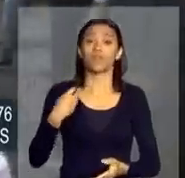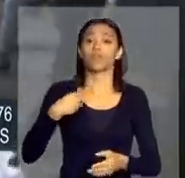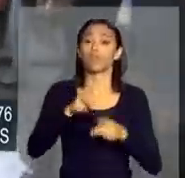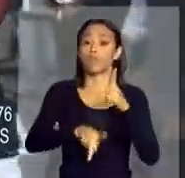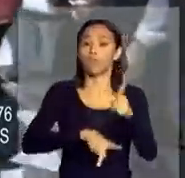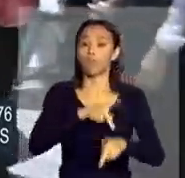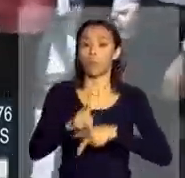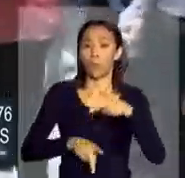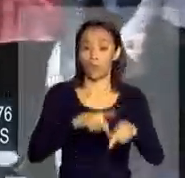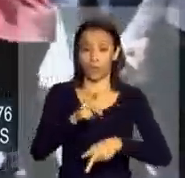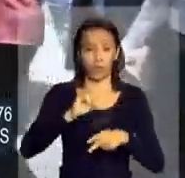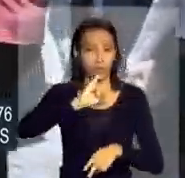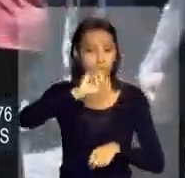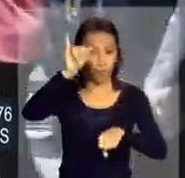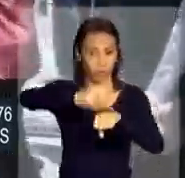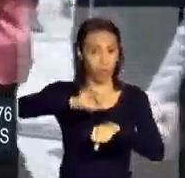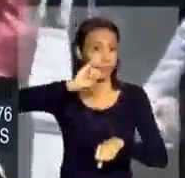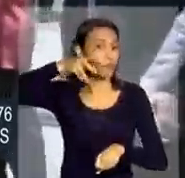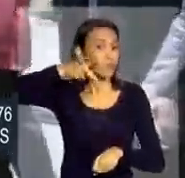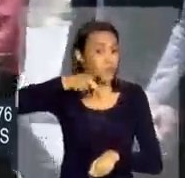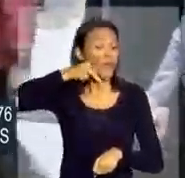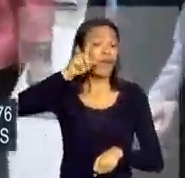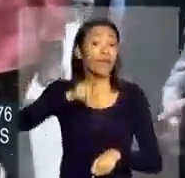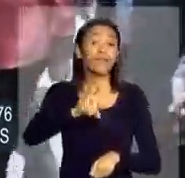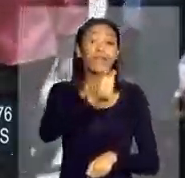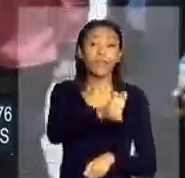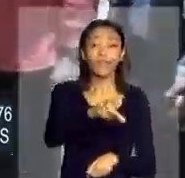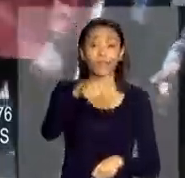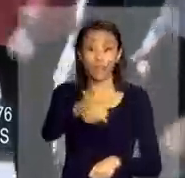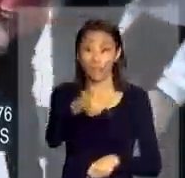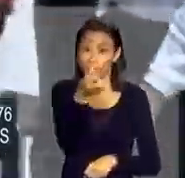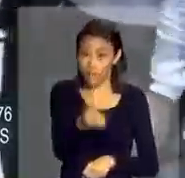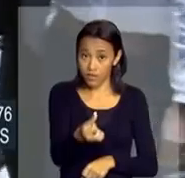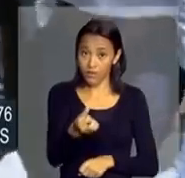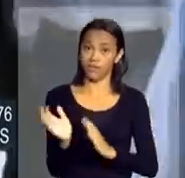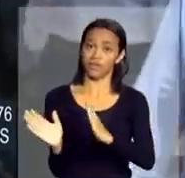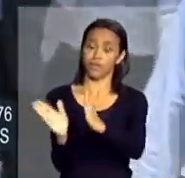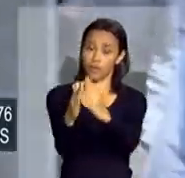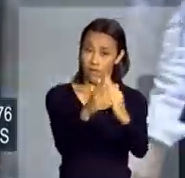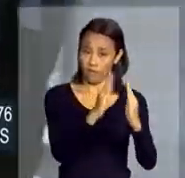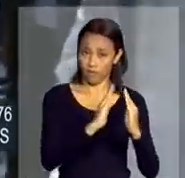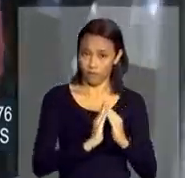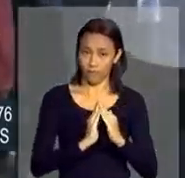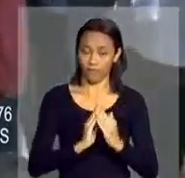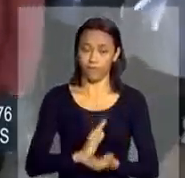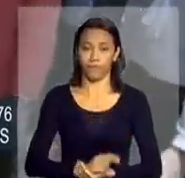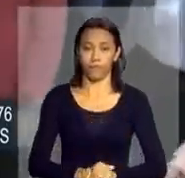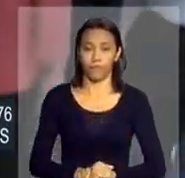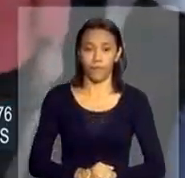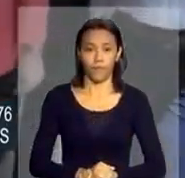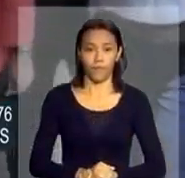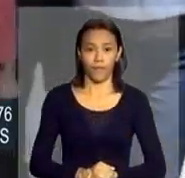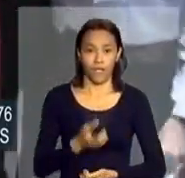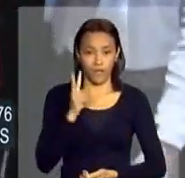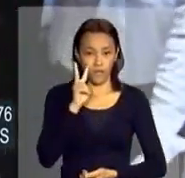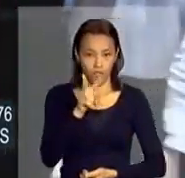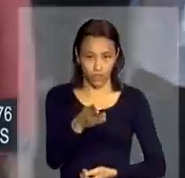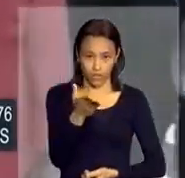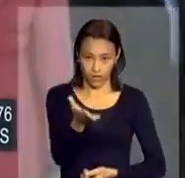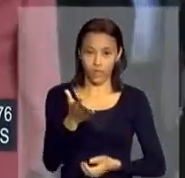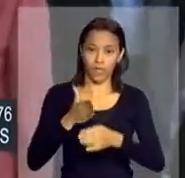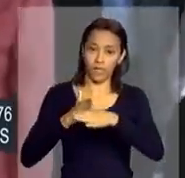Pessoa. Vão ser 576 unidades habitacionais. Aí ela